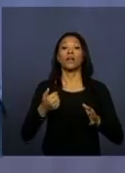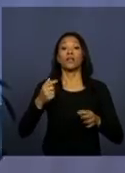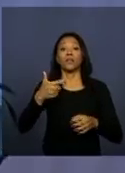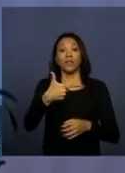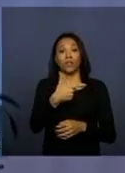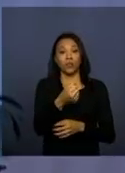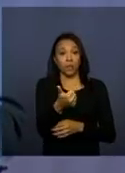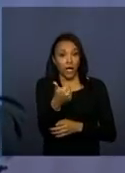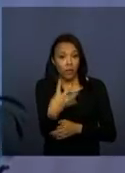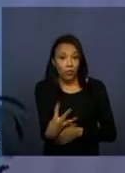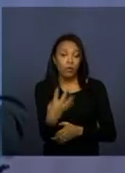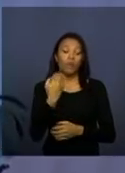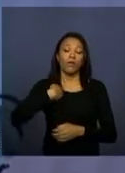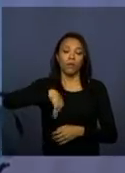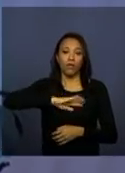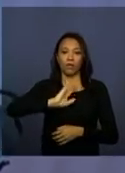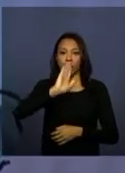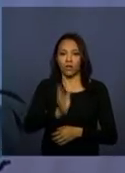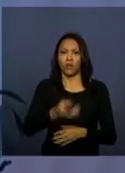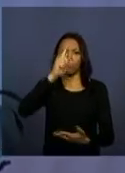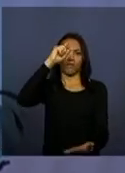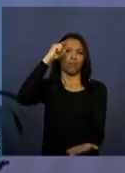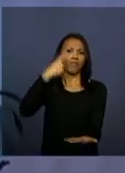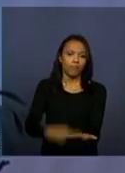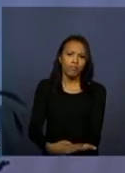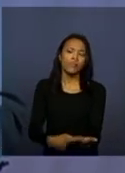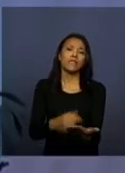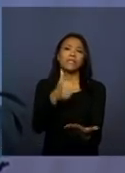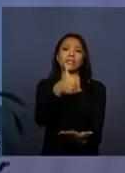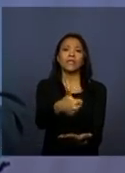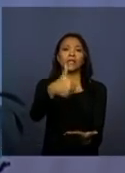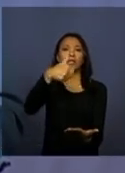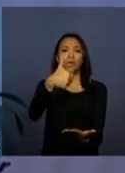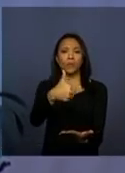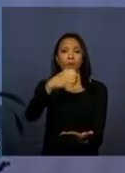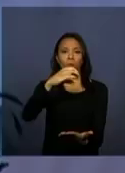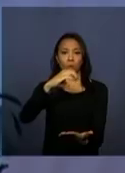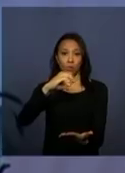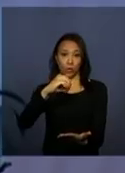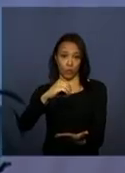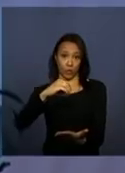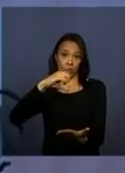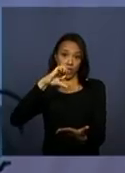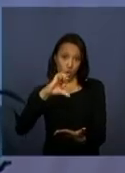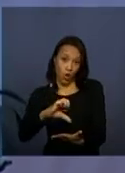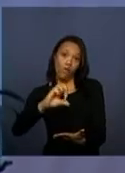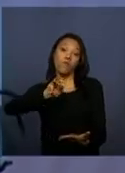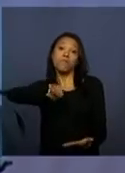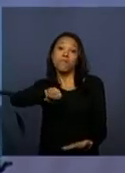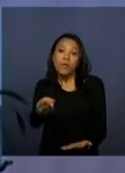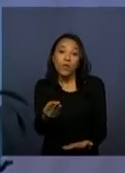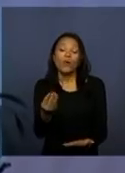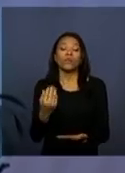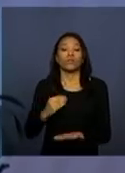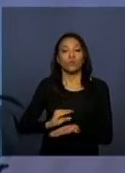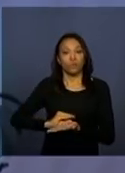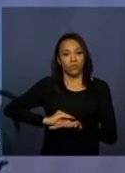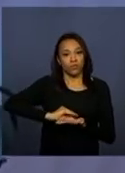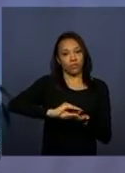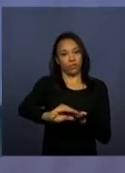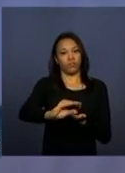2014, nós nos comprometemos com 109 milhões do governo federal em ações de apoio a